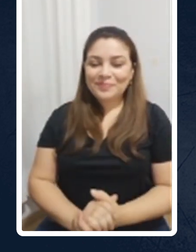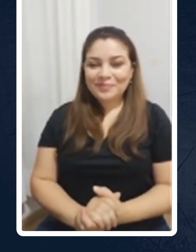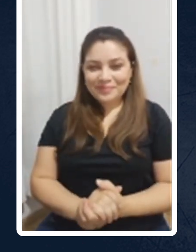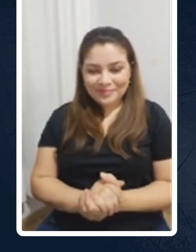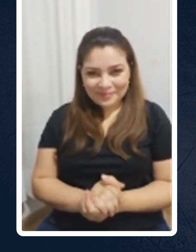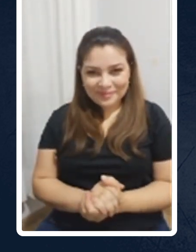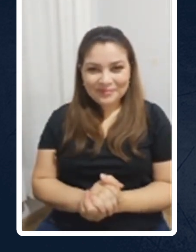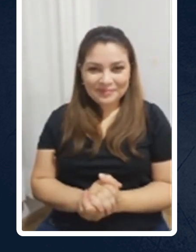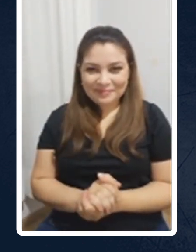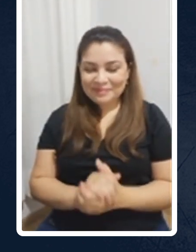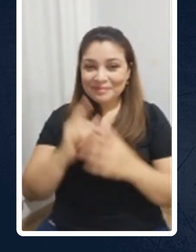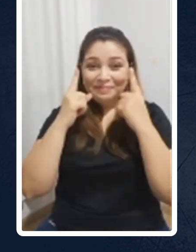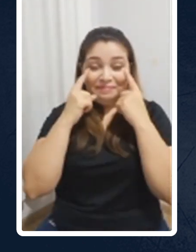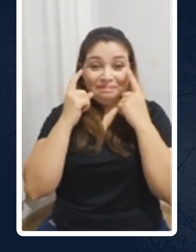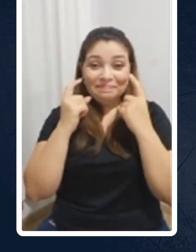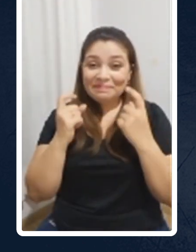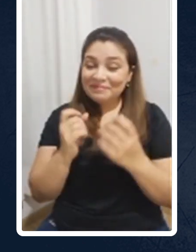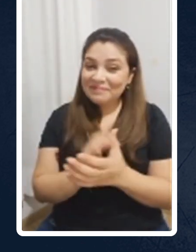Aí eu tô chorando.